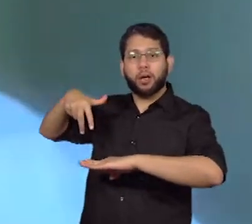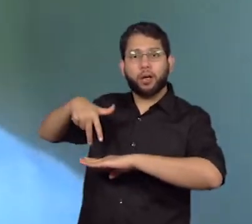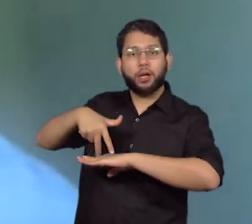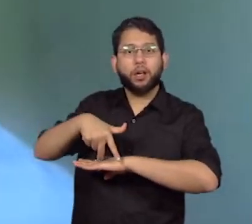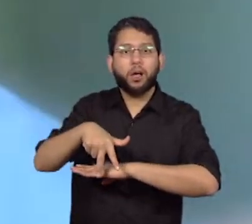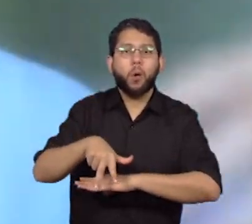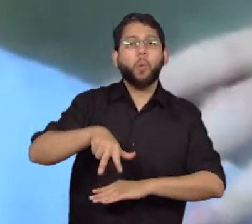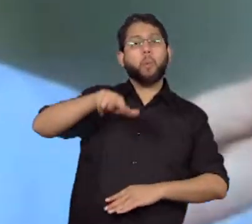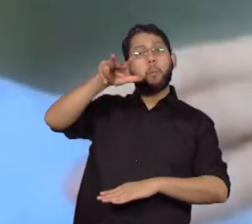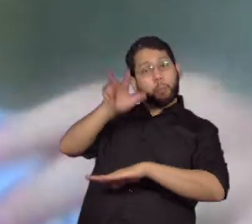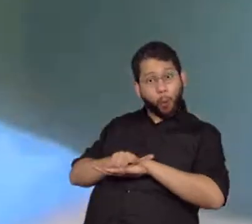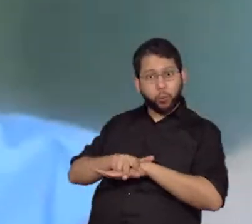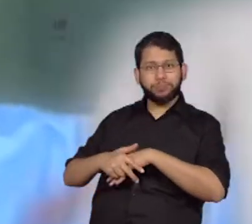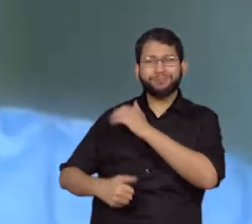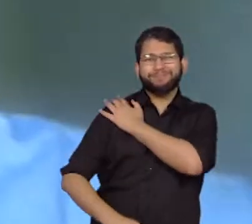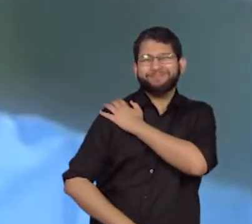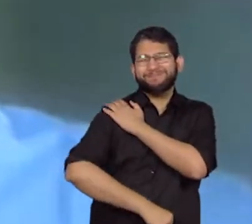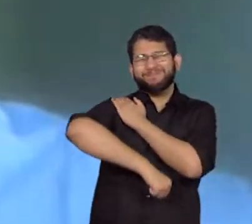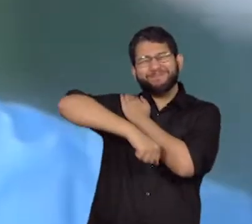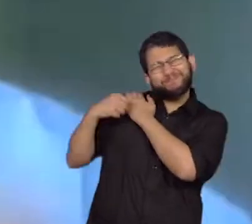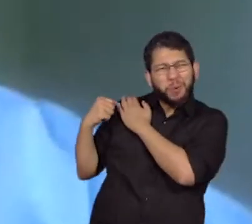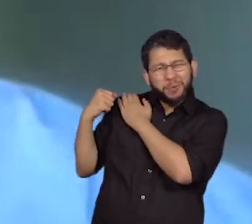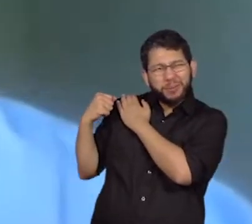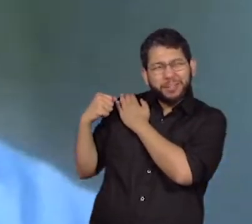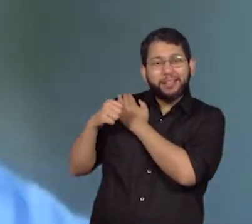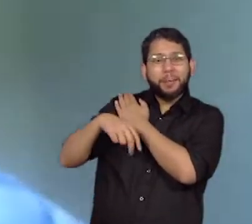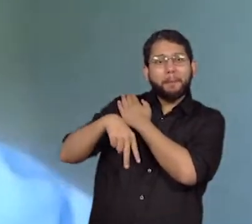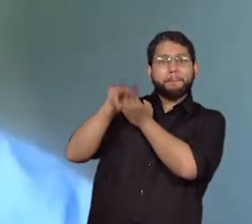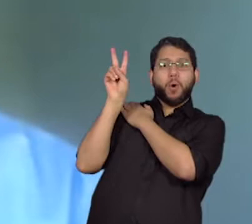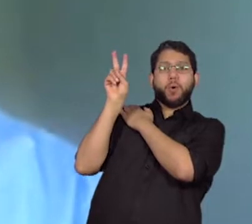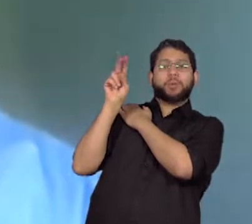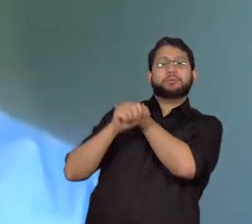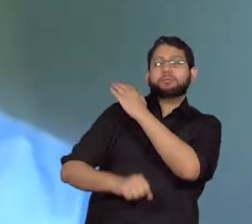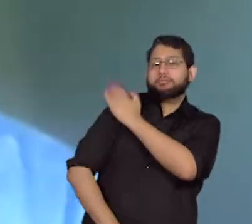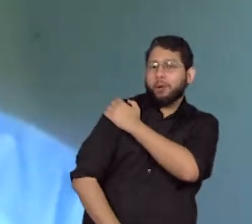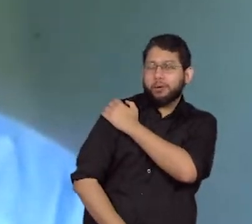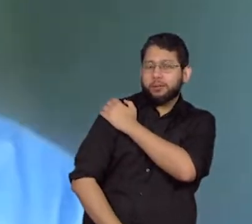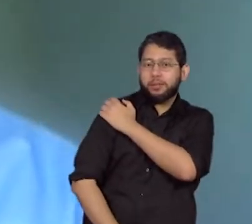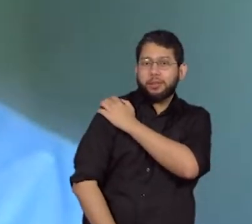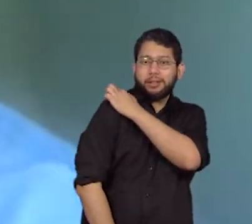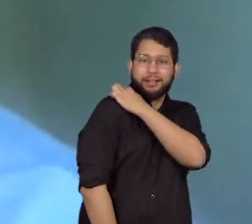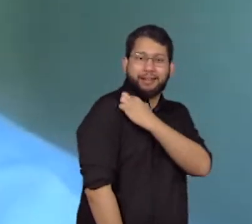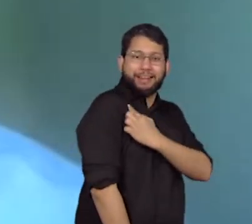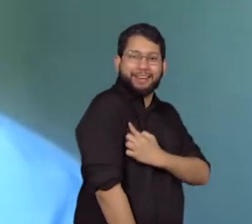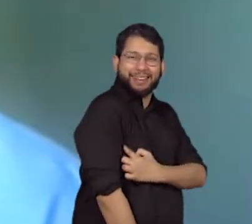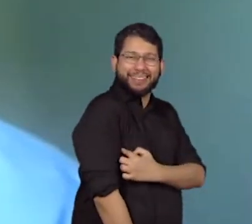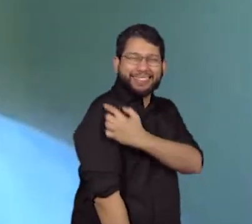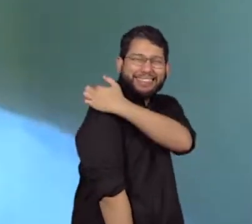patético, né? Eu estava escorregando, aí os 2 pés pro alto, caí em cima do ombro e rompi um ligamento do ombro.